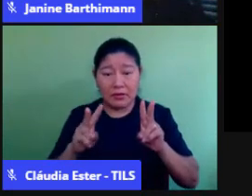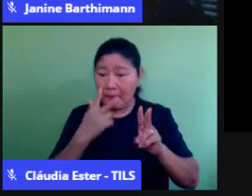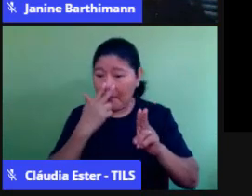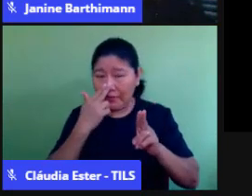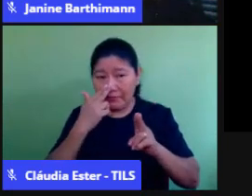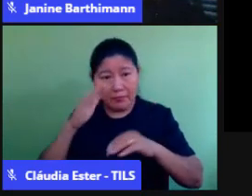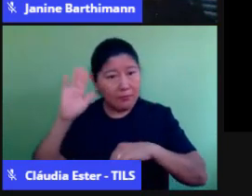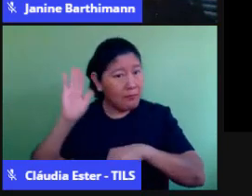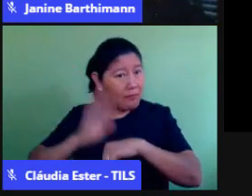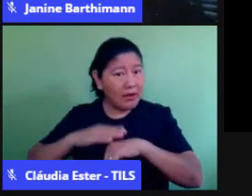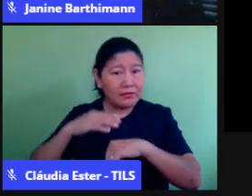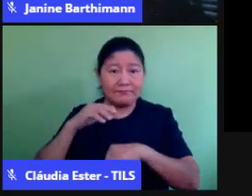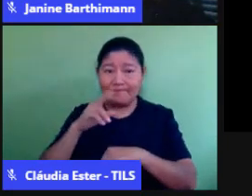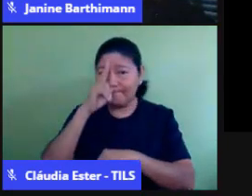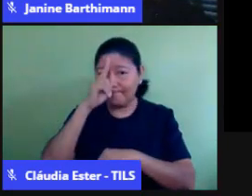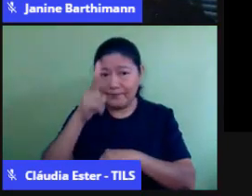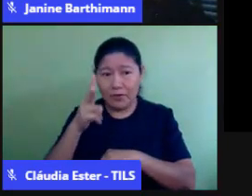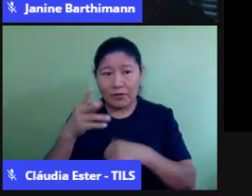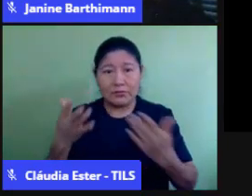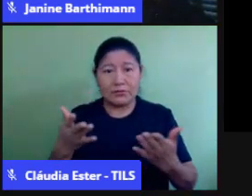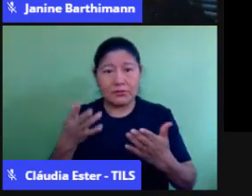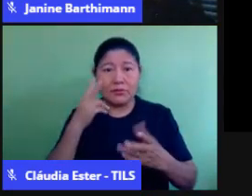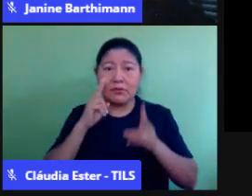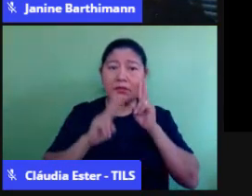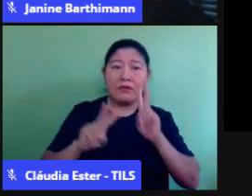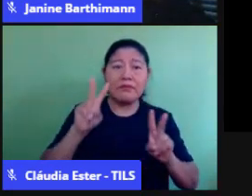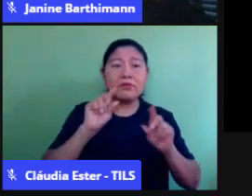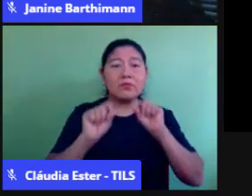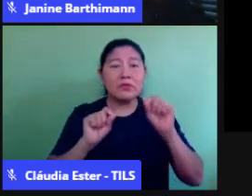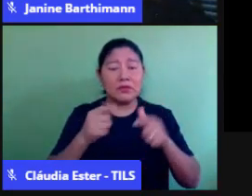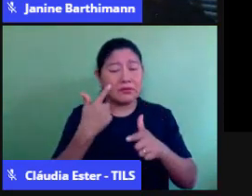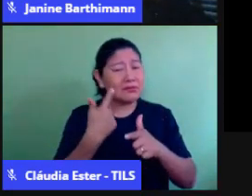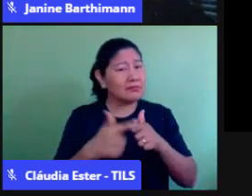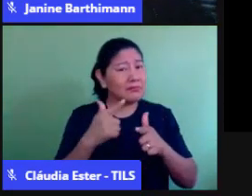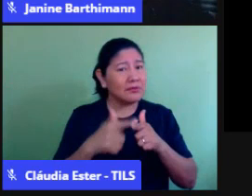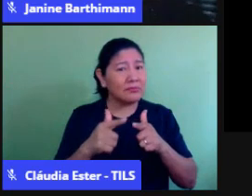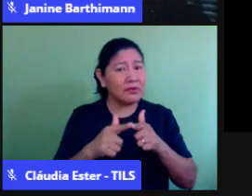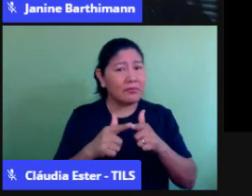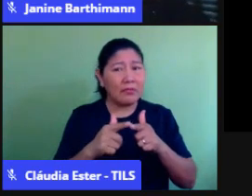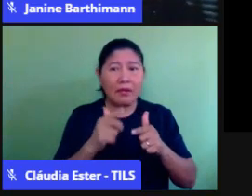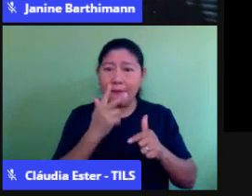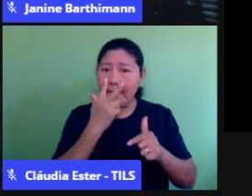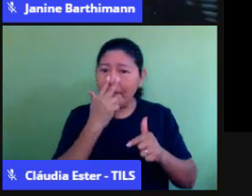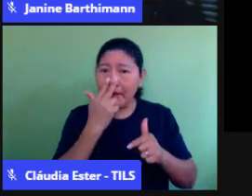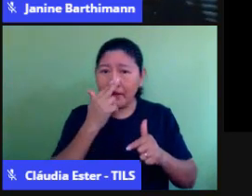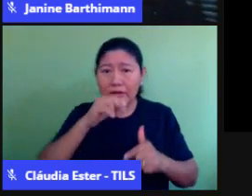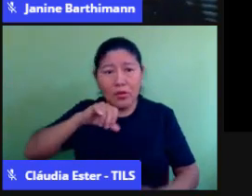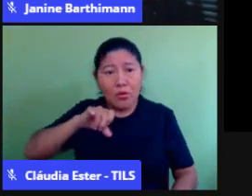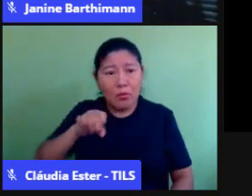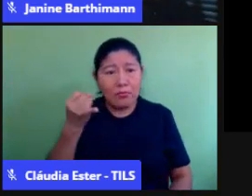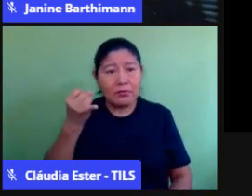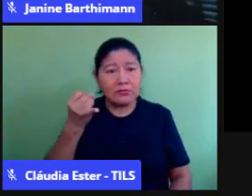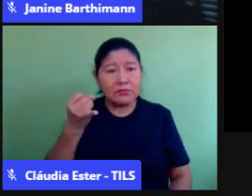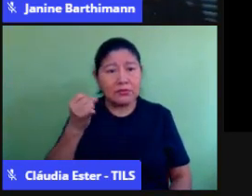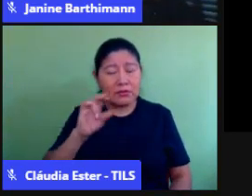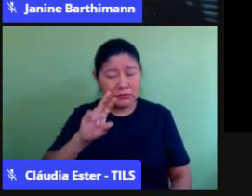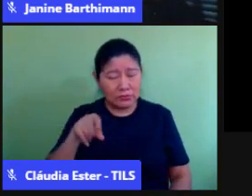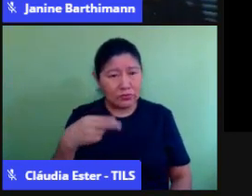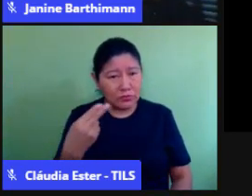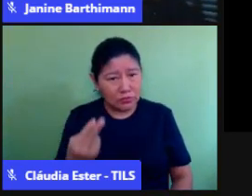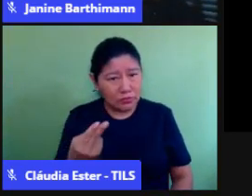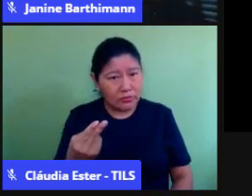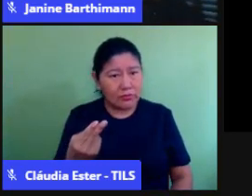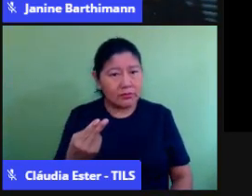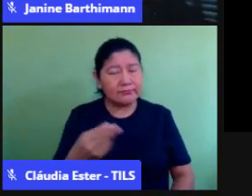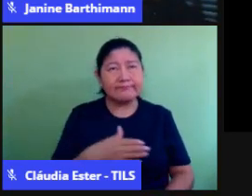né, essas crises são oportunidades para que nós possamos fazer o nosso